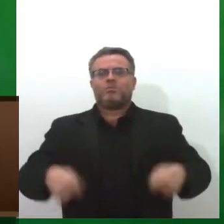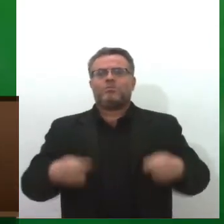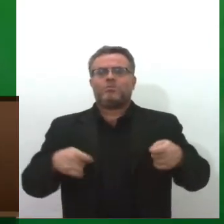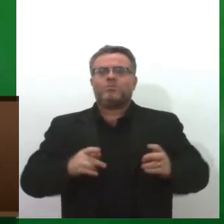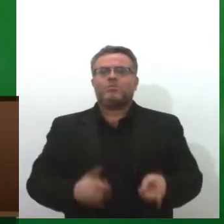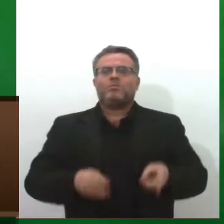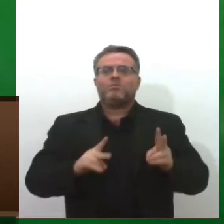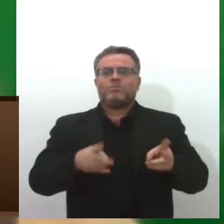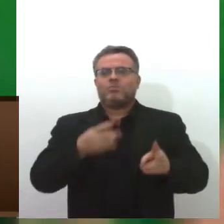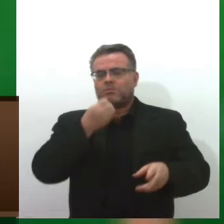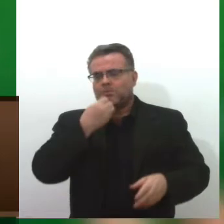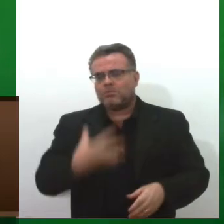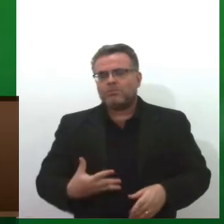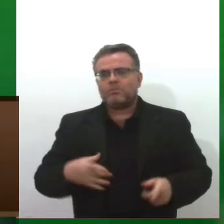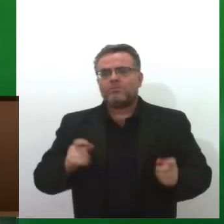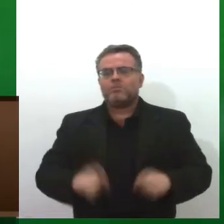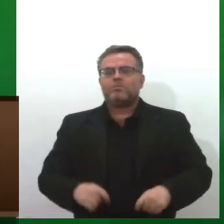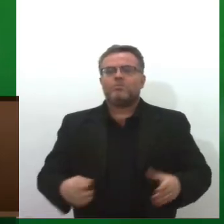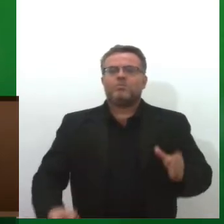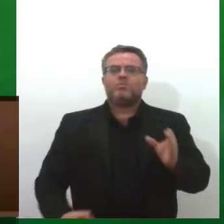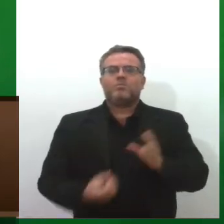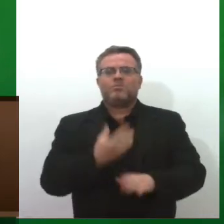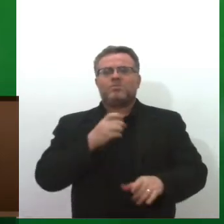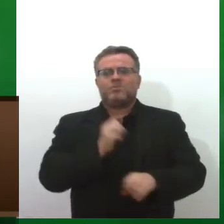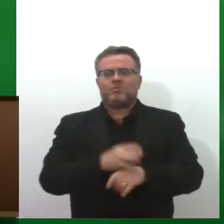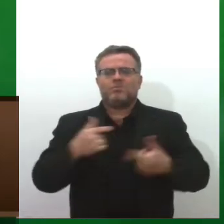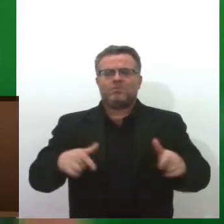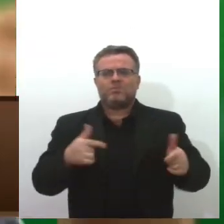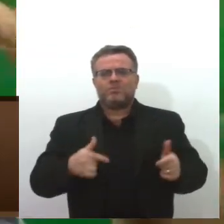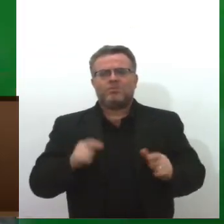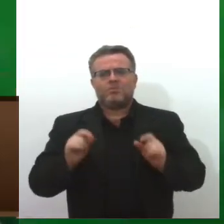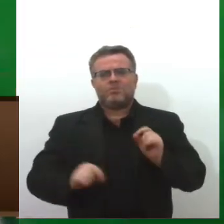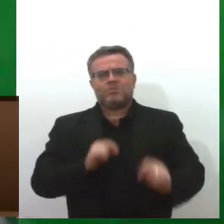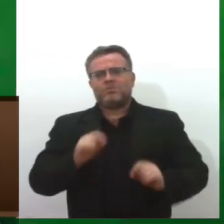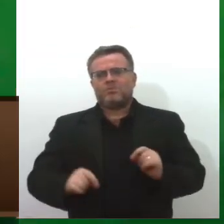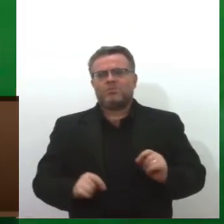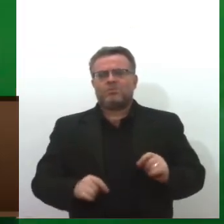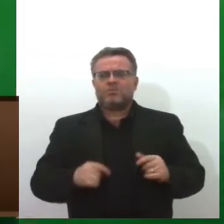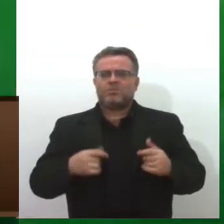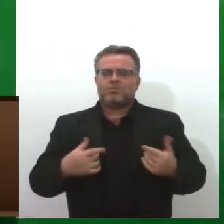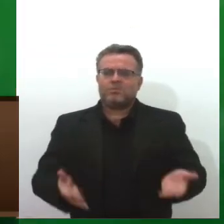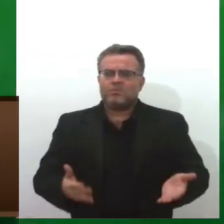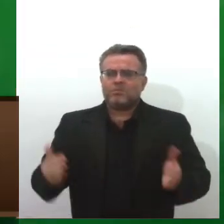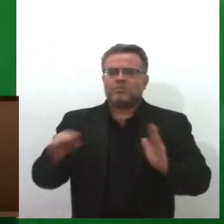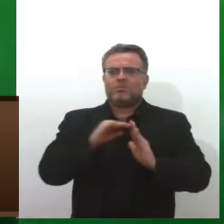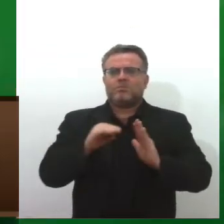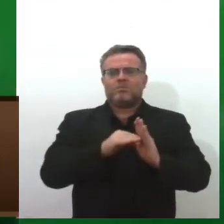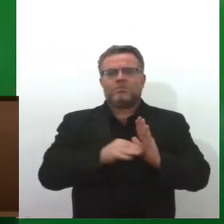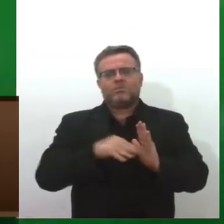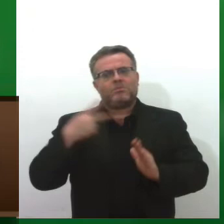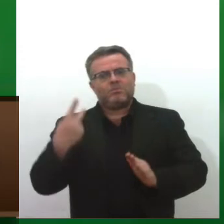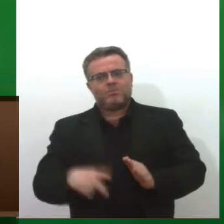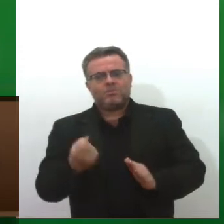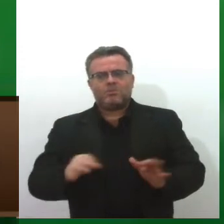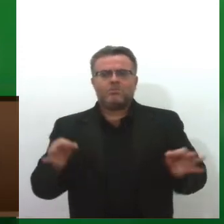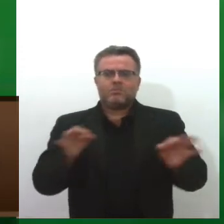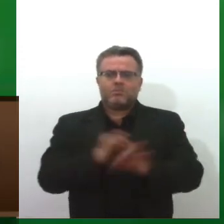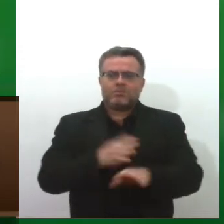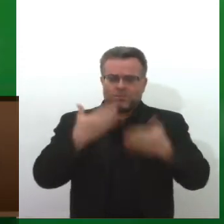positivo, inclusive para a criação de emprego e renda, como é o caso do programa Avança Sergipe, onde foi investido